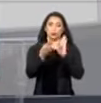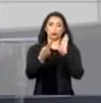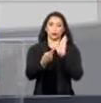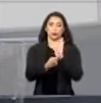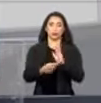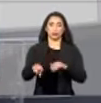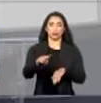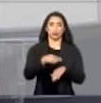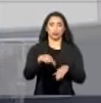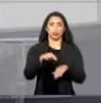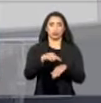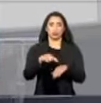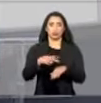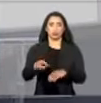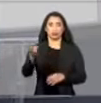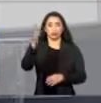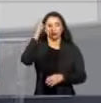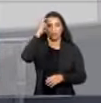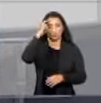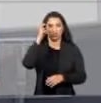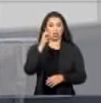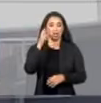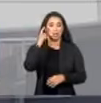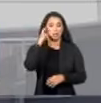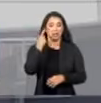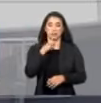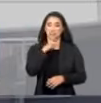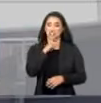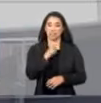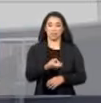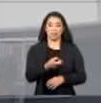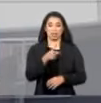da Cidadania deve ter lido até hoje essas leis.